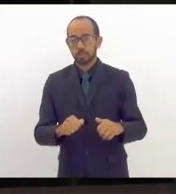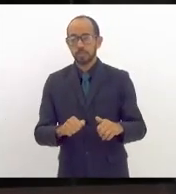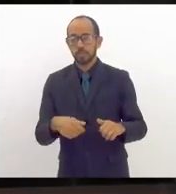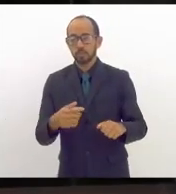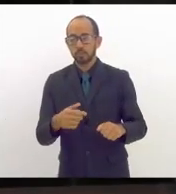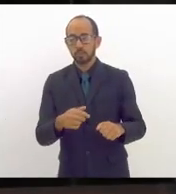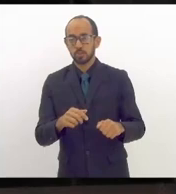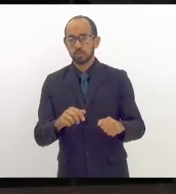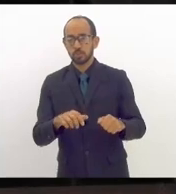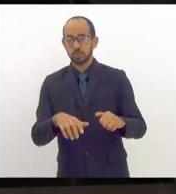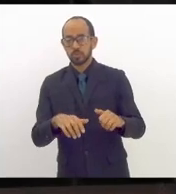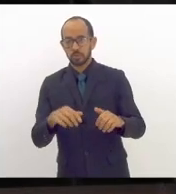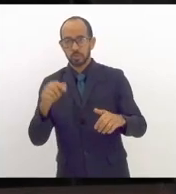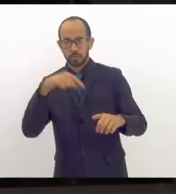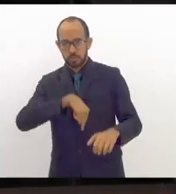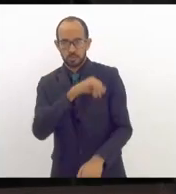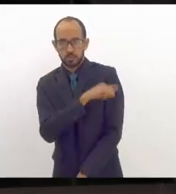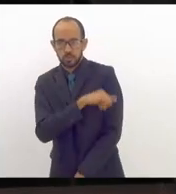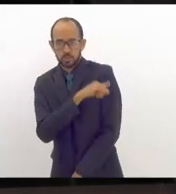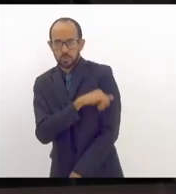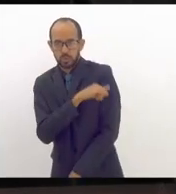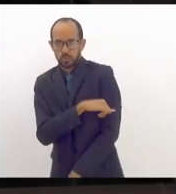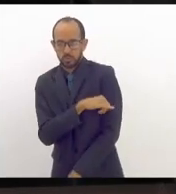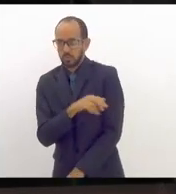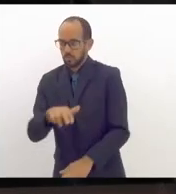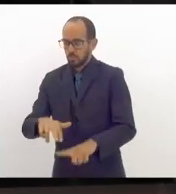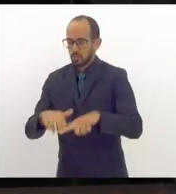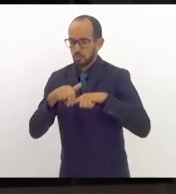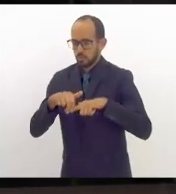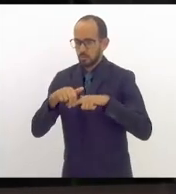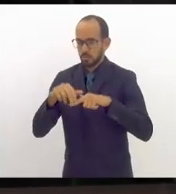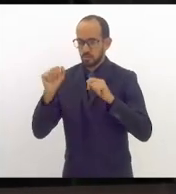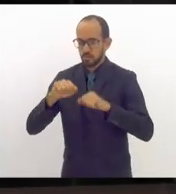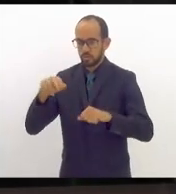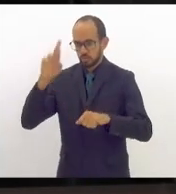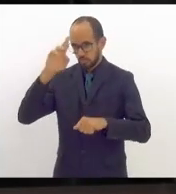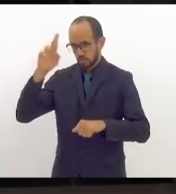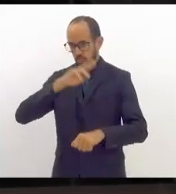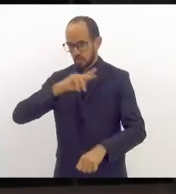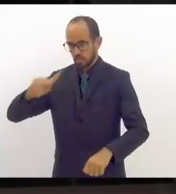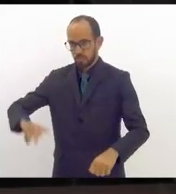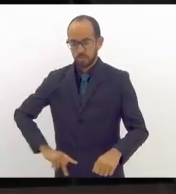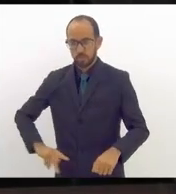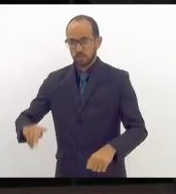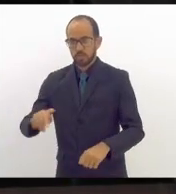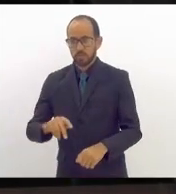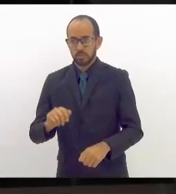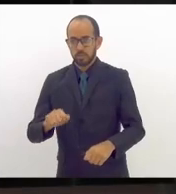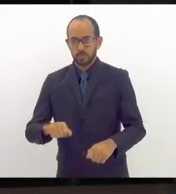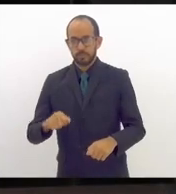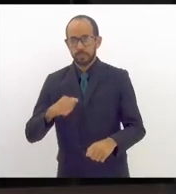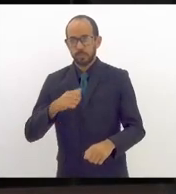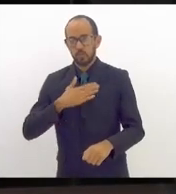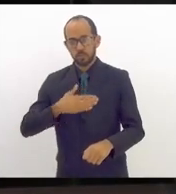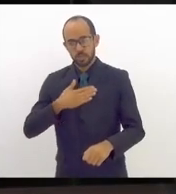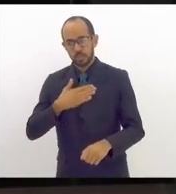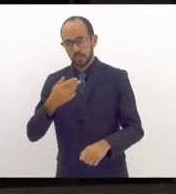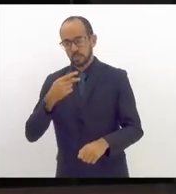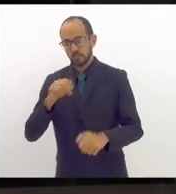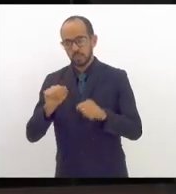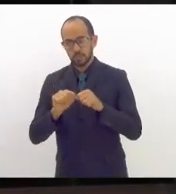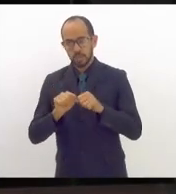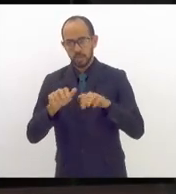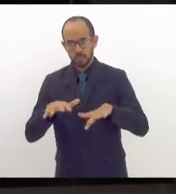legislativo do Estado do Rio de Janeiro portanto senhor presidente era um estas considerações que eu gostaria de fazer vamos